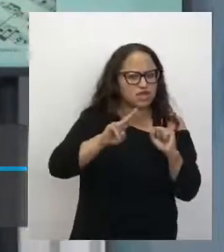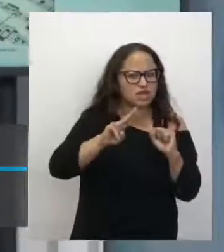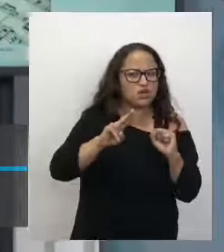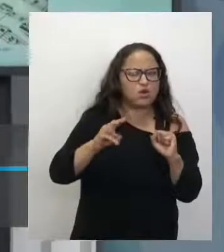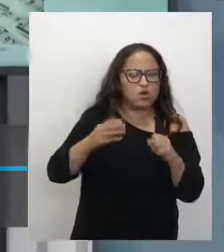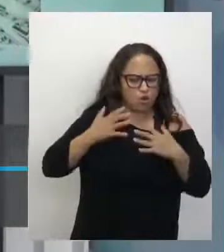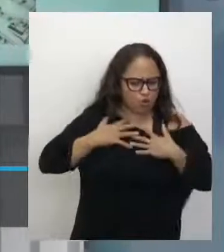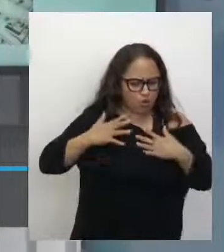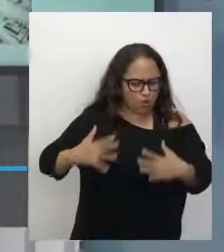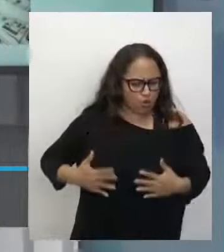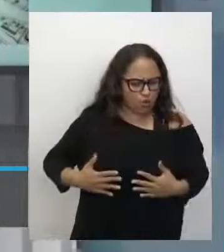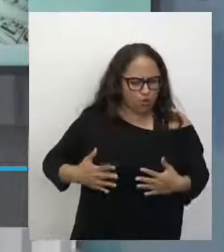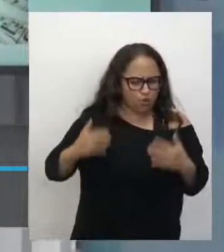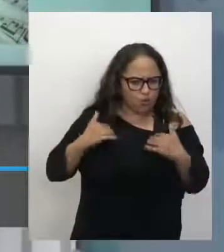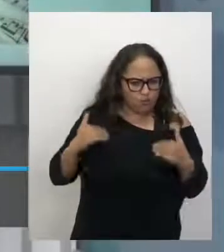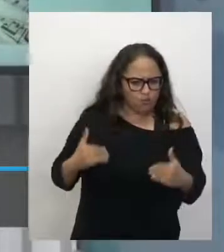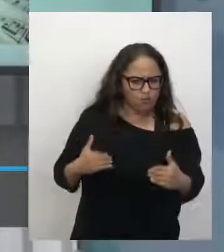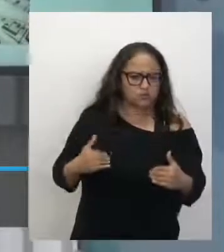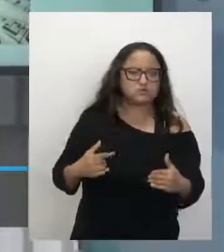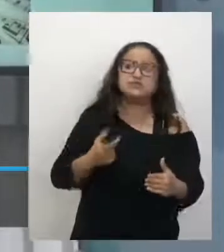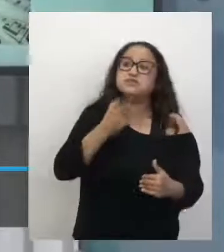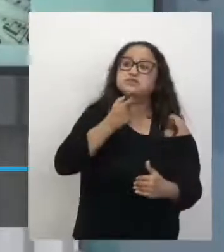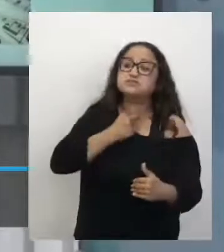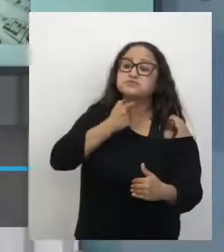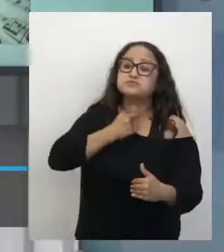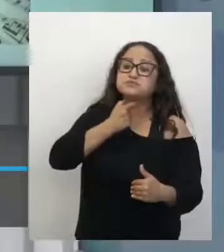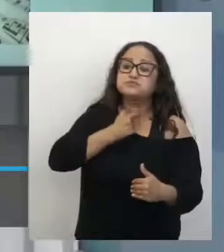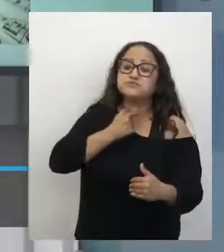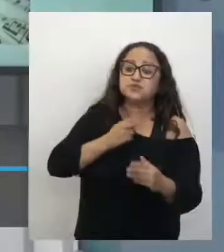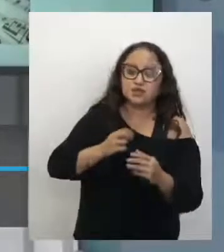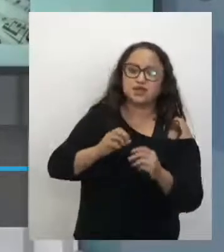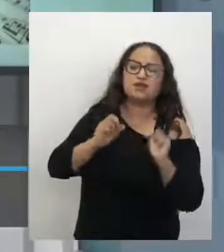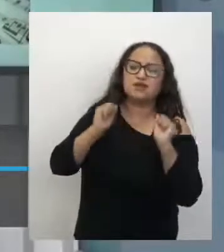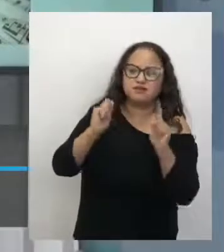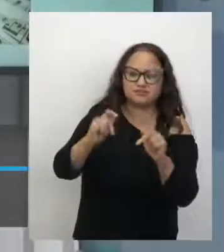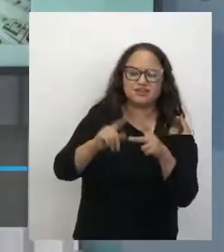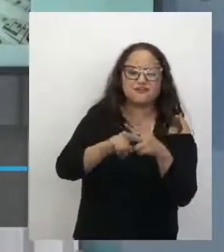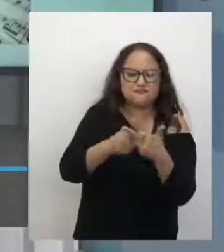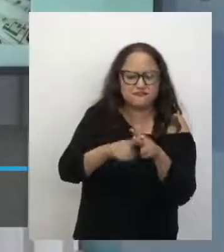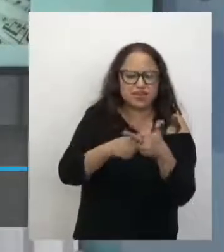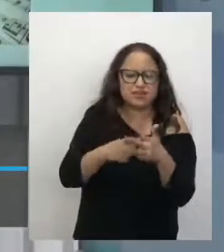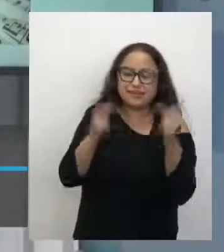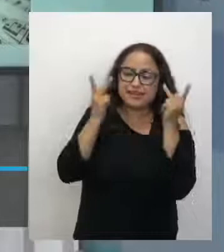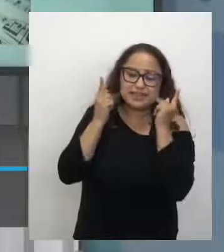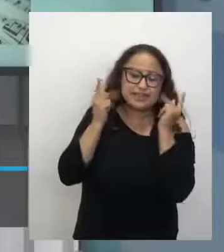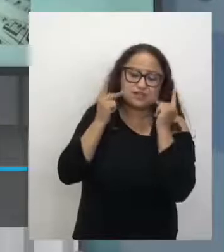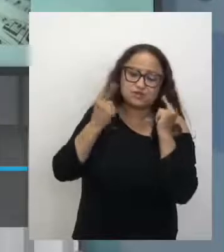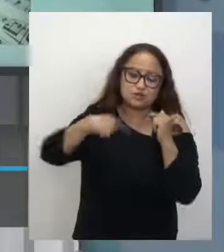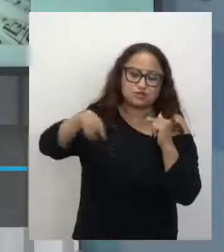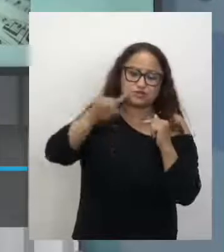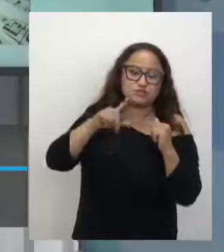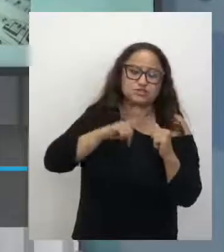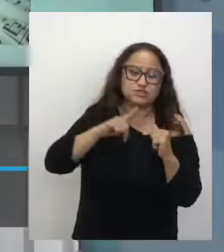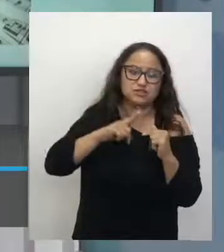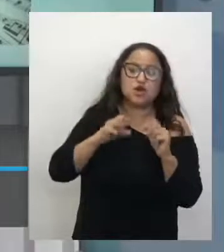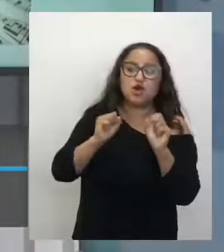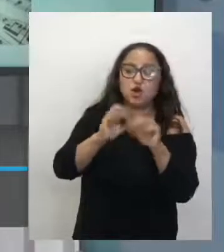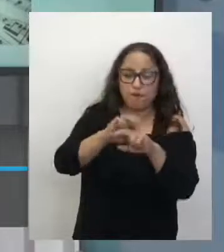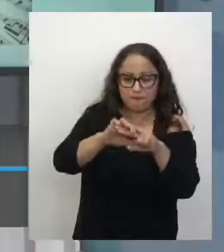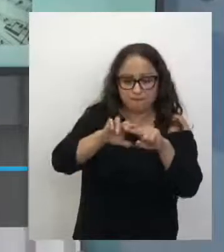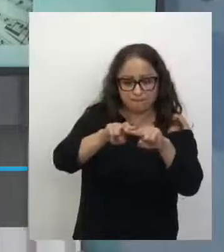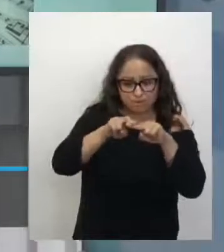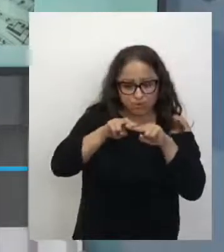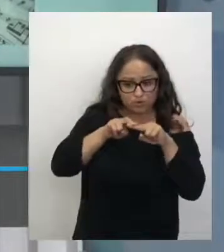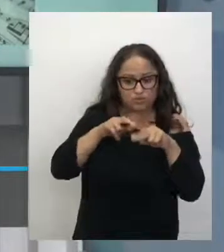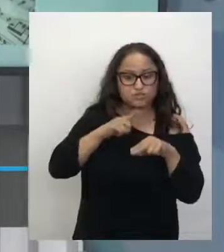tá? As minhas pregas vocais, né, gente? Que essa é a ferramenta natural que todos nós temos. E é por isso que a gente tem que cuidar muito bem do